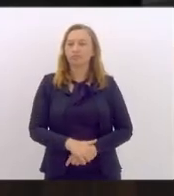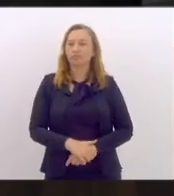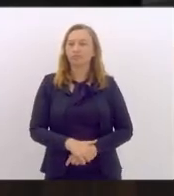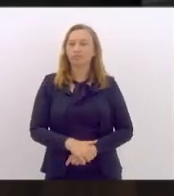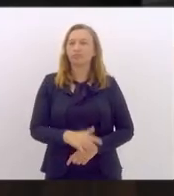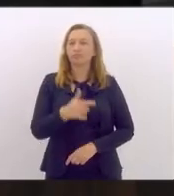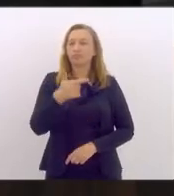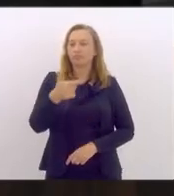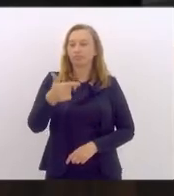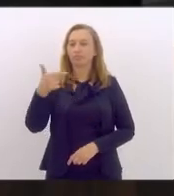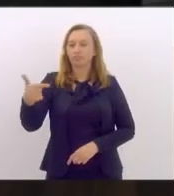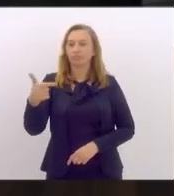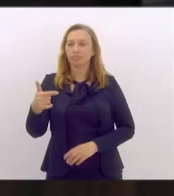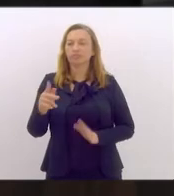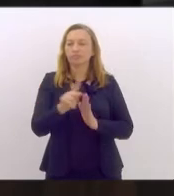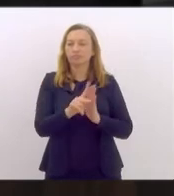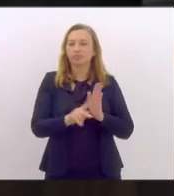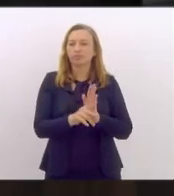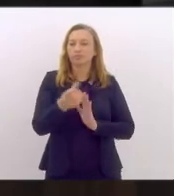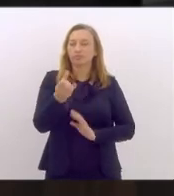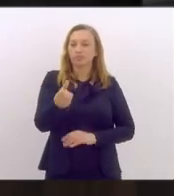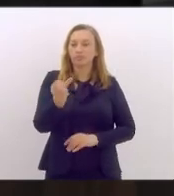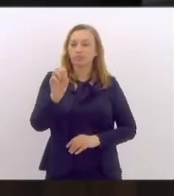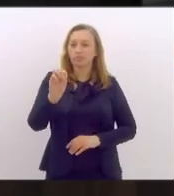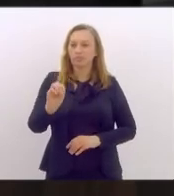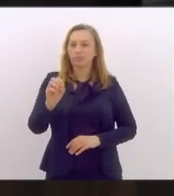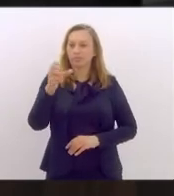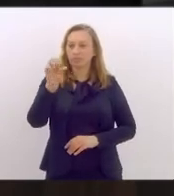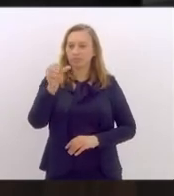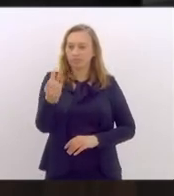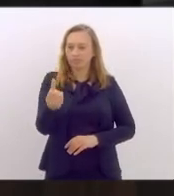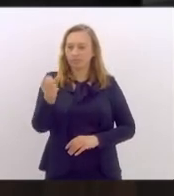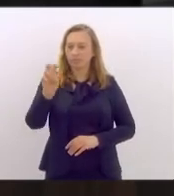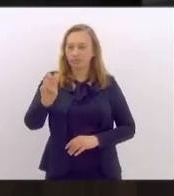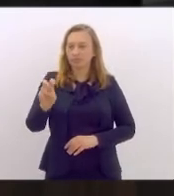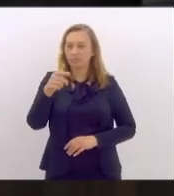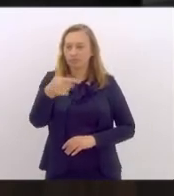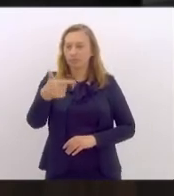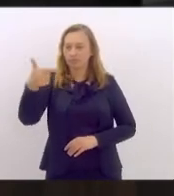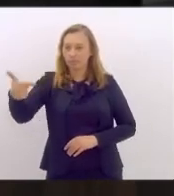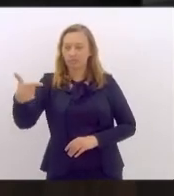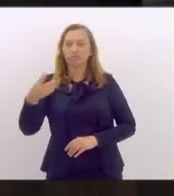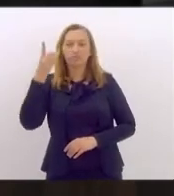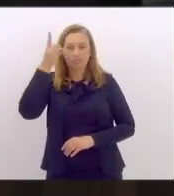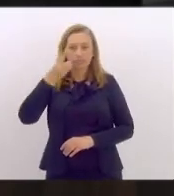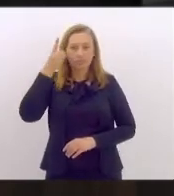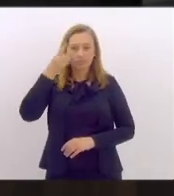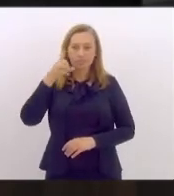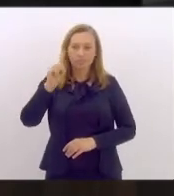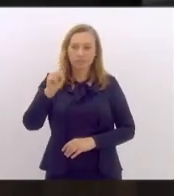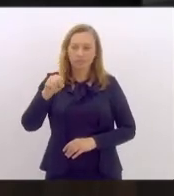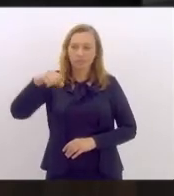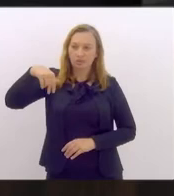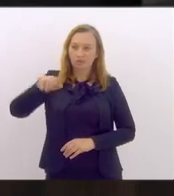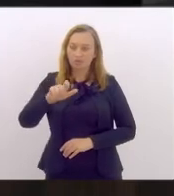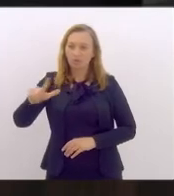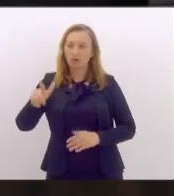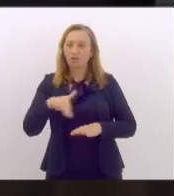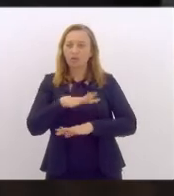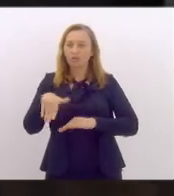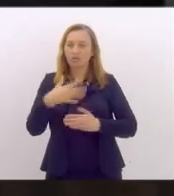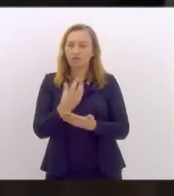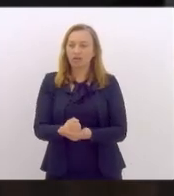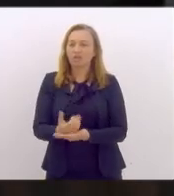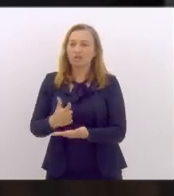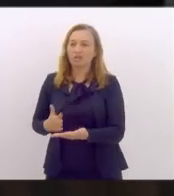de 22 projeto de lei 6065 de 22 Deputado Samuel Malafaia seus que aprovam